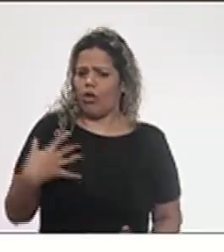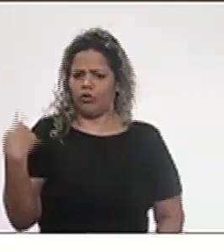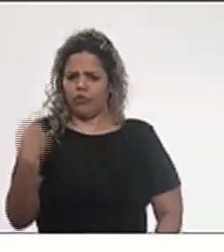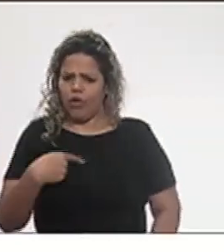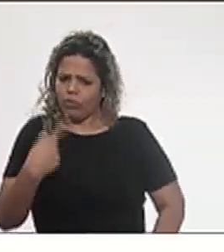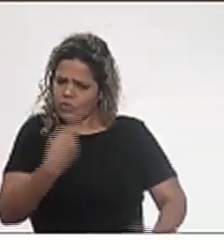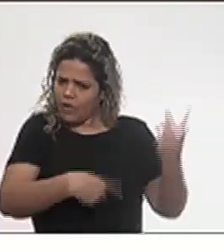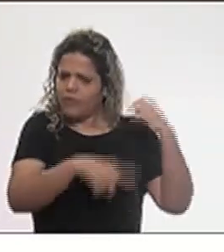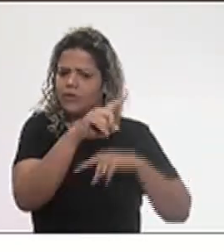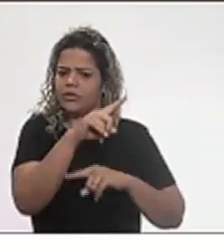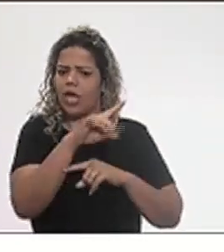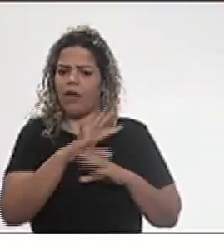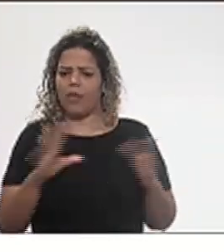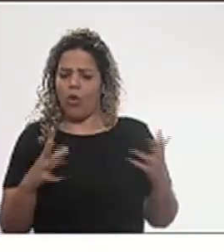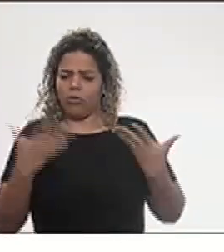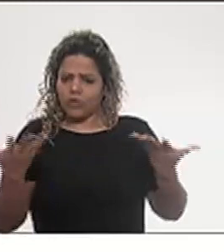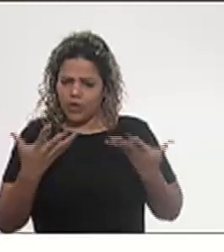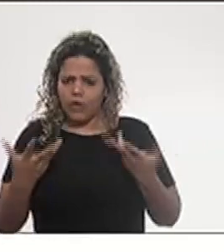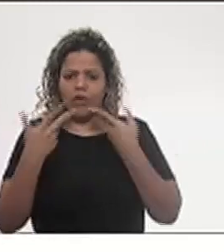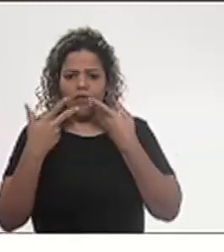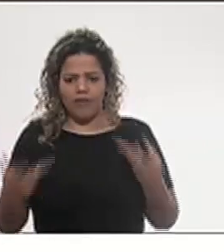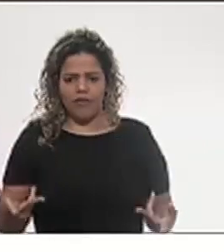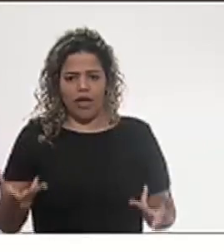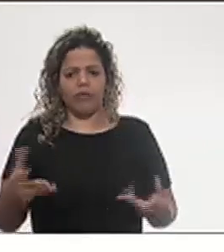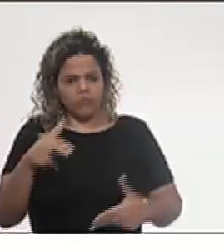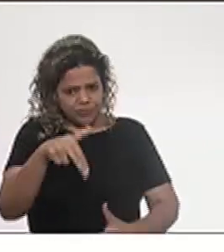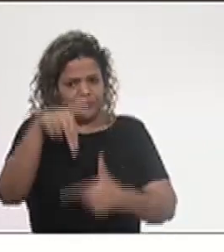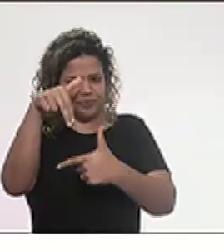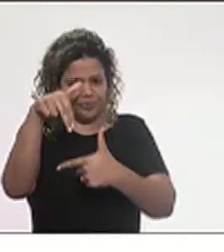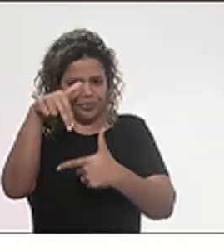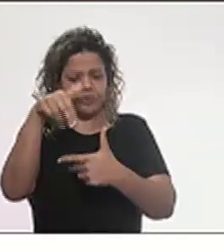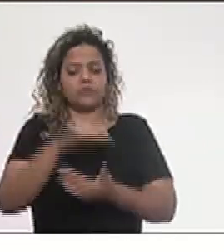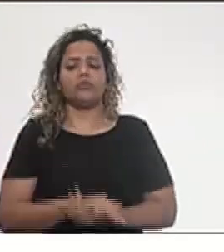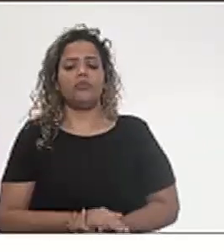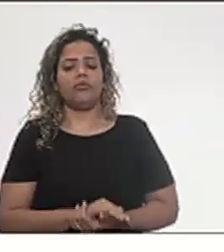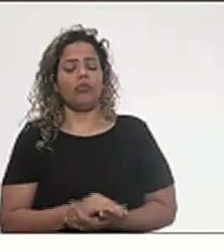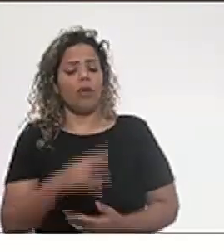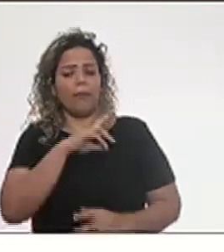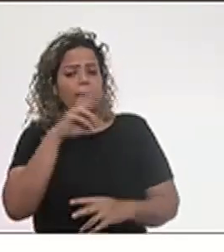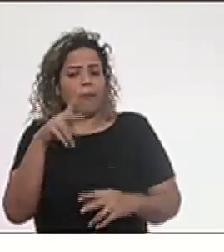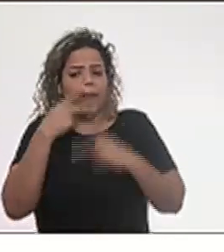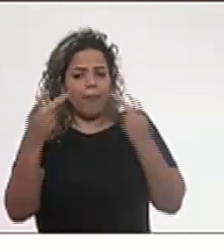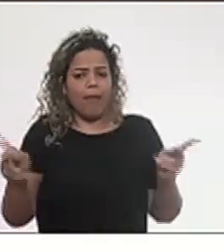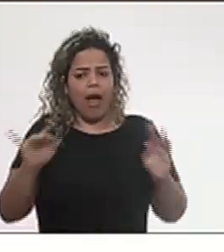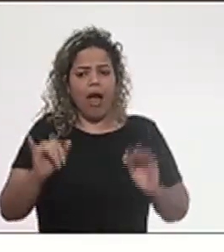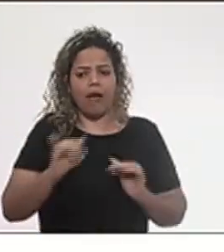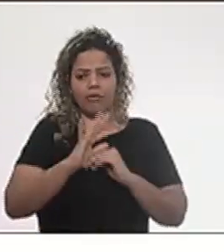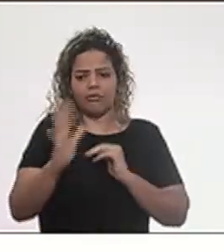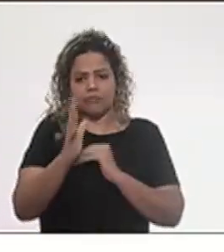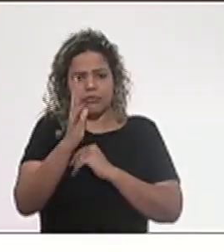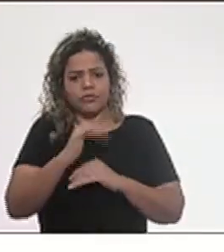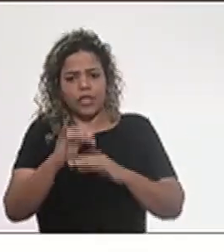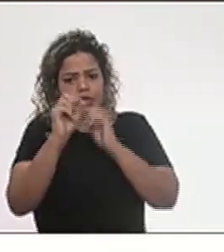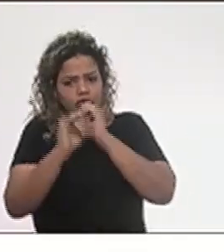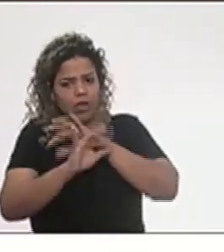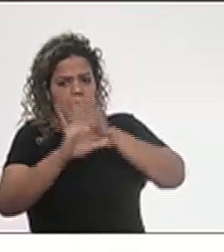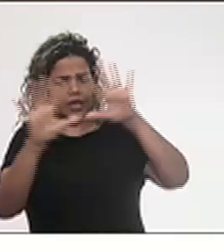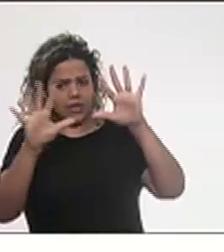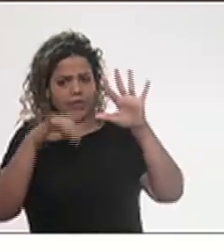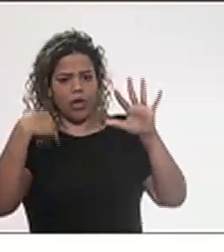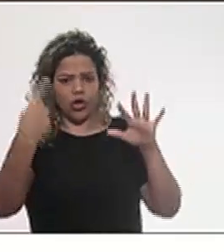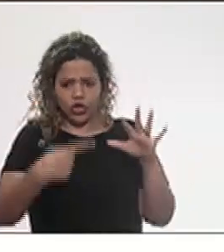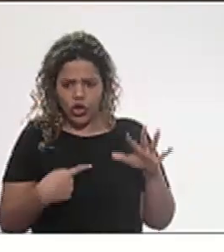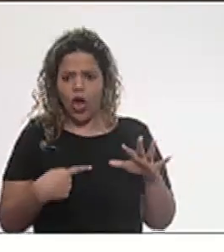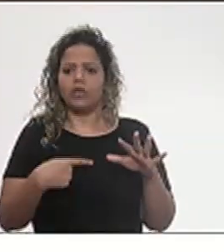vamos avançar. Então, eu quero usar a fala da tribuna aqui hoje em caráter extraordinário, trazendo um esclarecimento aos